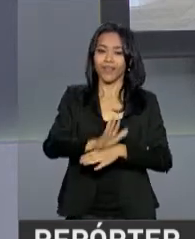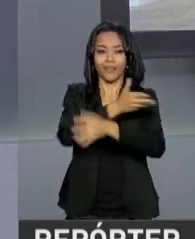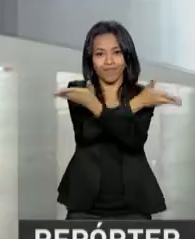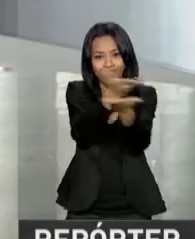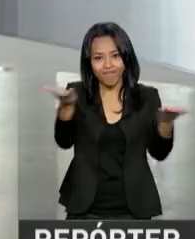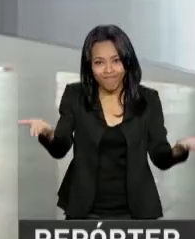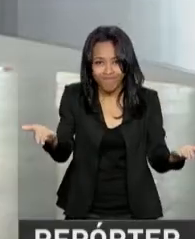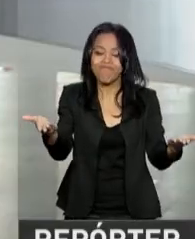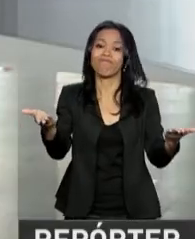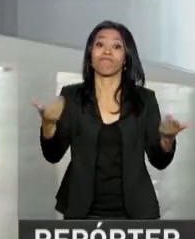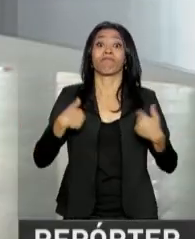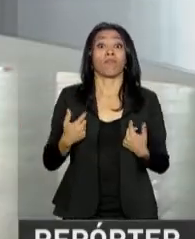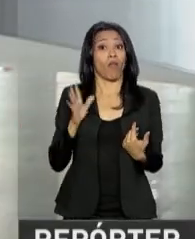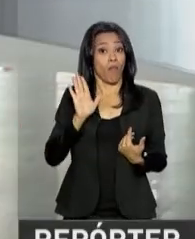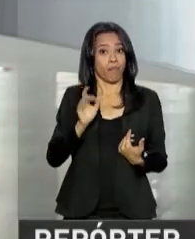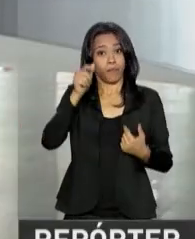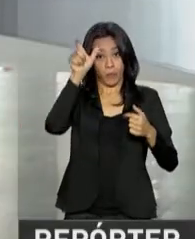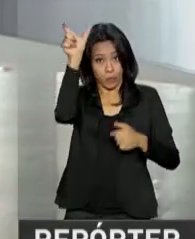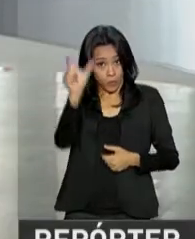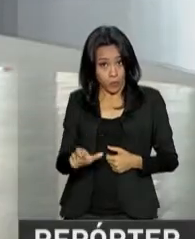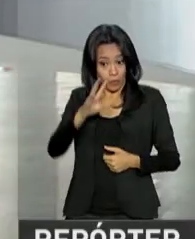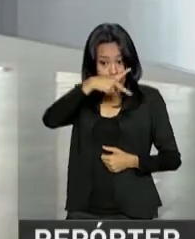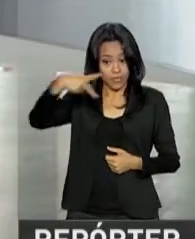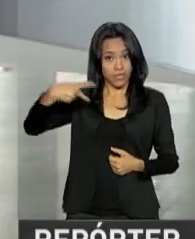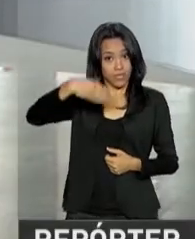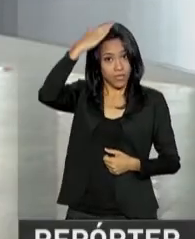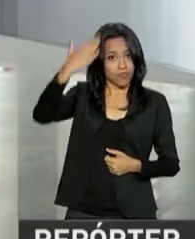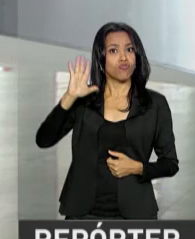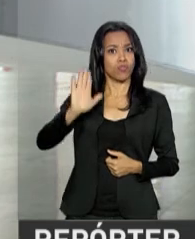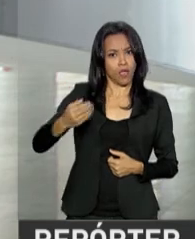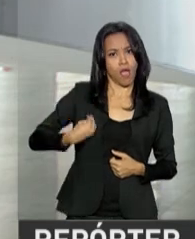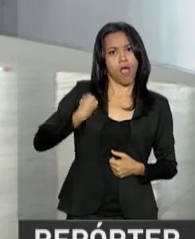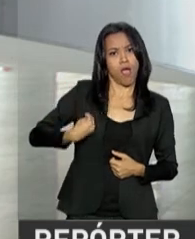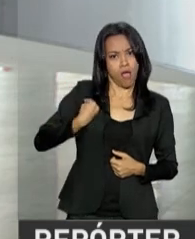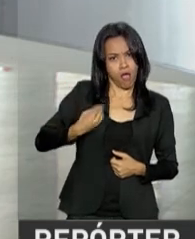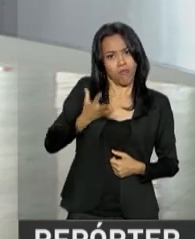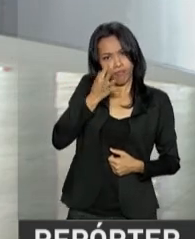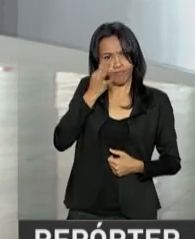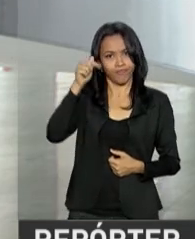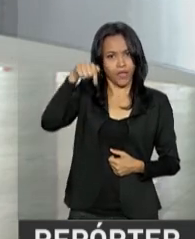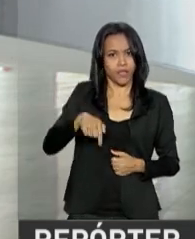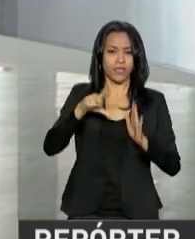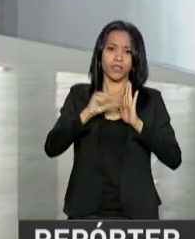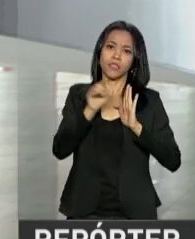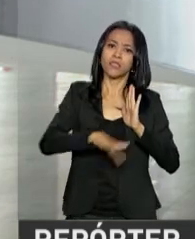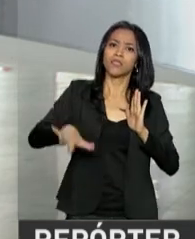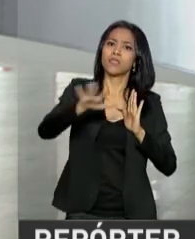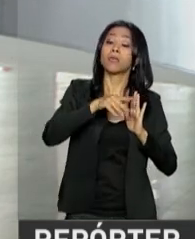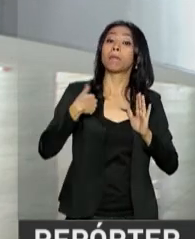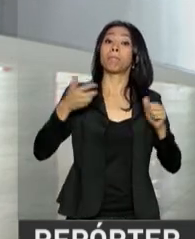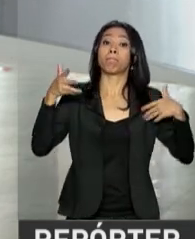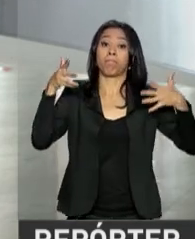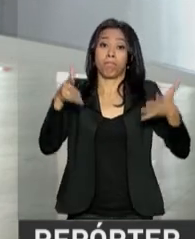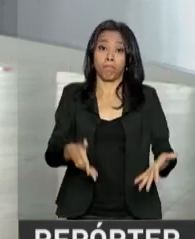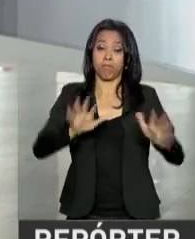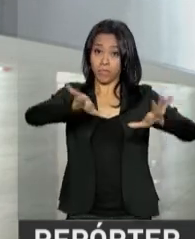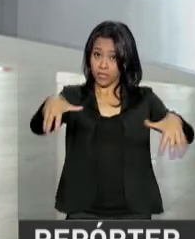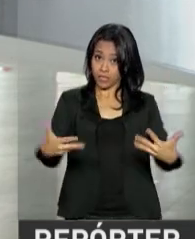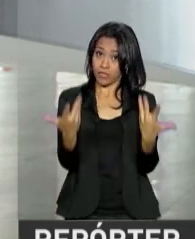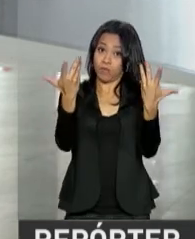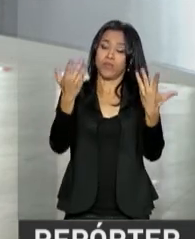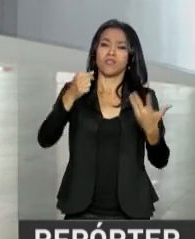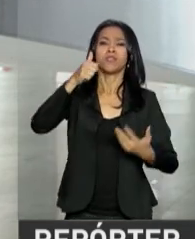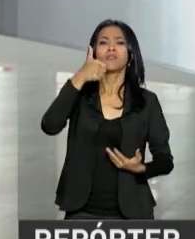a todos olha aí o presidente michel temer já está aqui no palácio do planalto mais cedo ele participou da cerimônia em comemoração aos